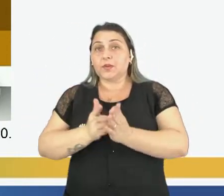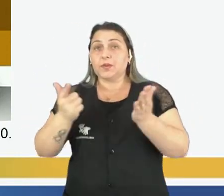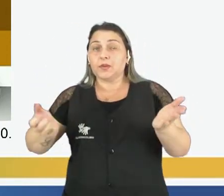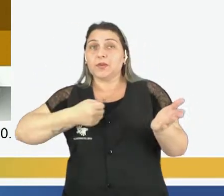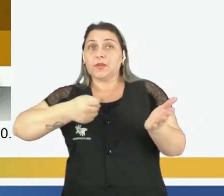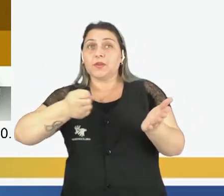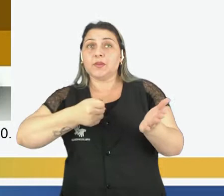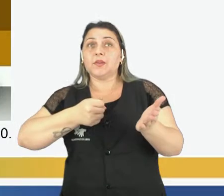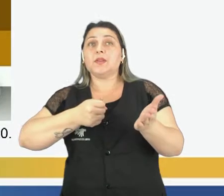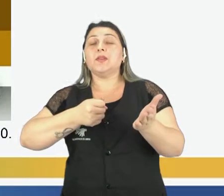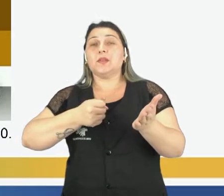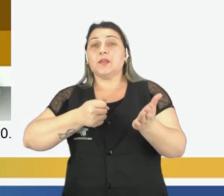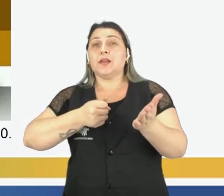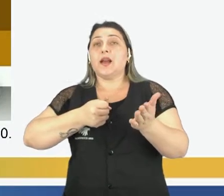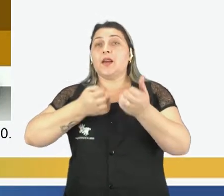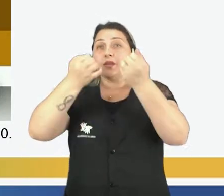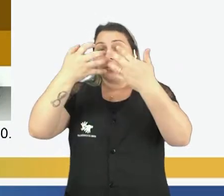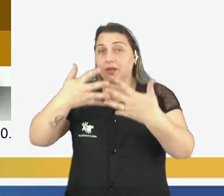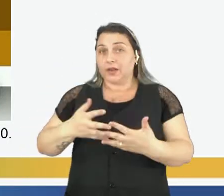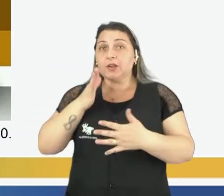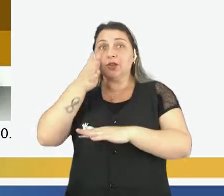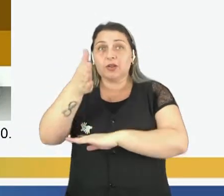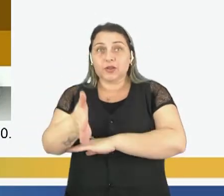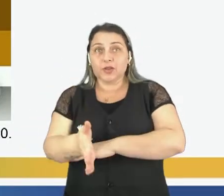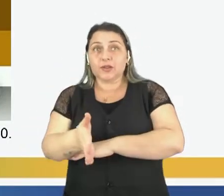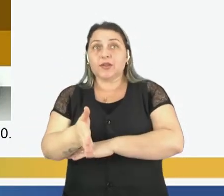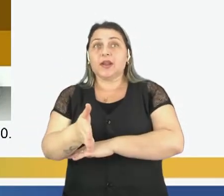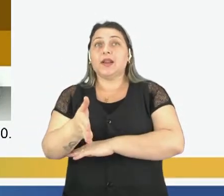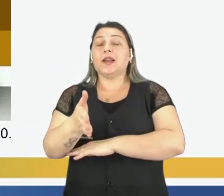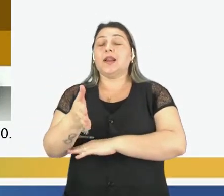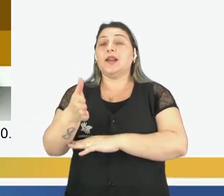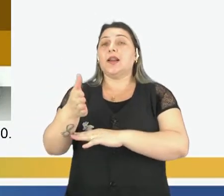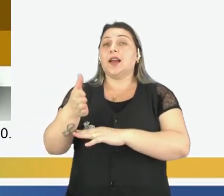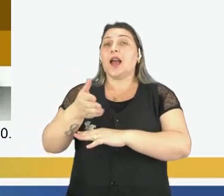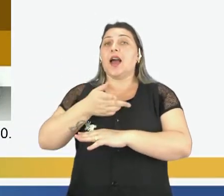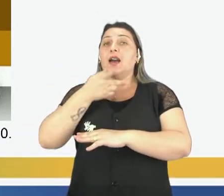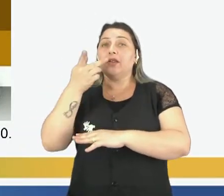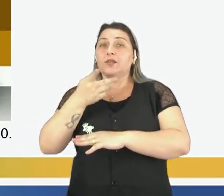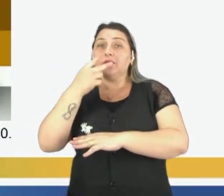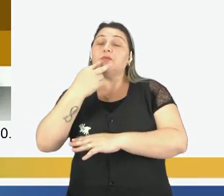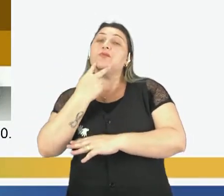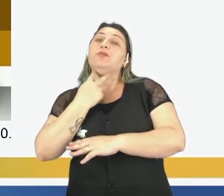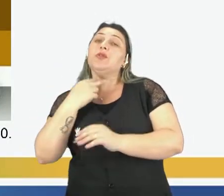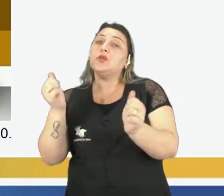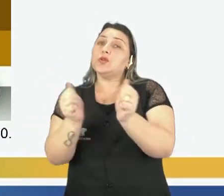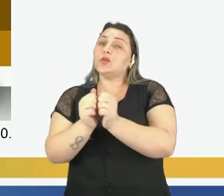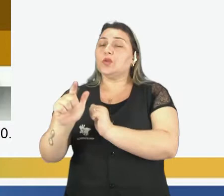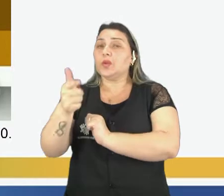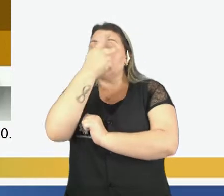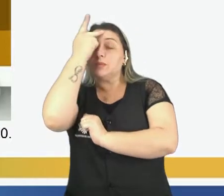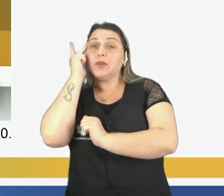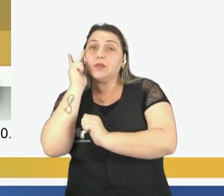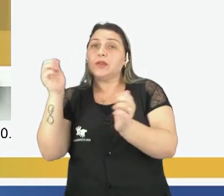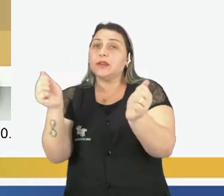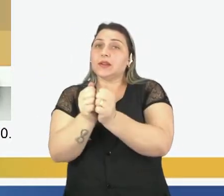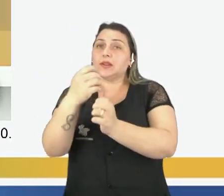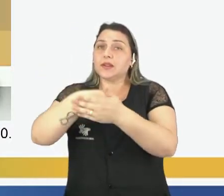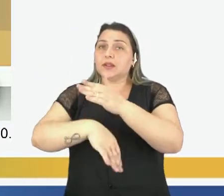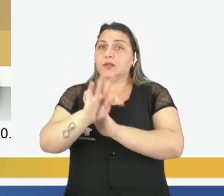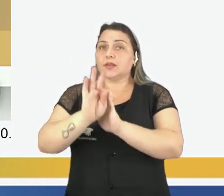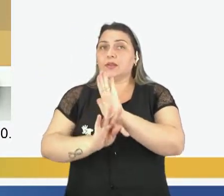Discurso direto e indireto, recurso da polifonia. A voz do autor se mistura com outras vozes do texto.